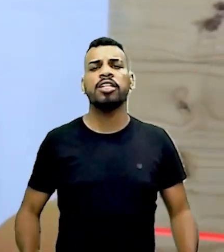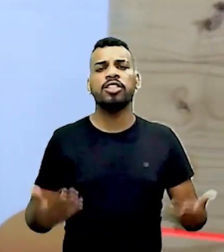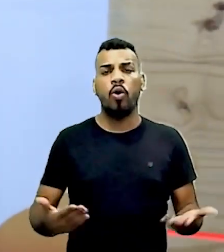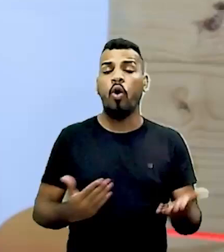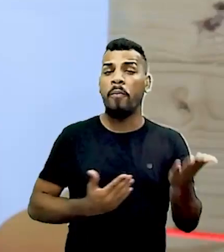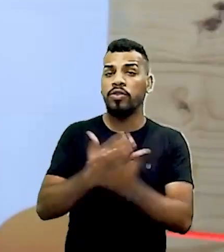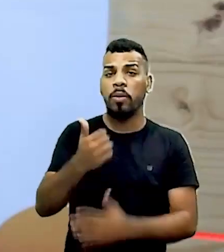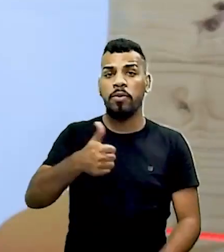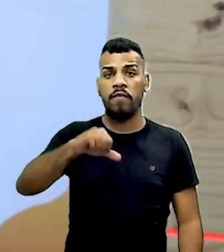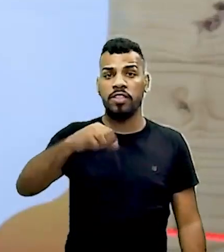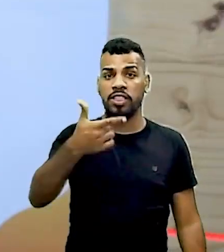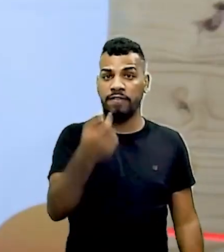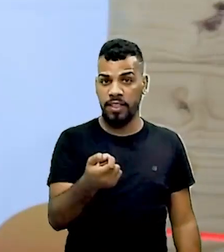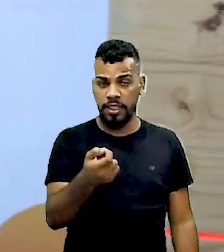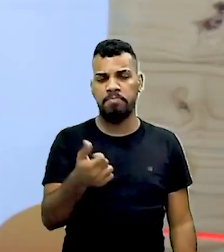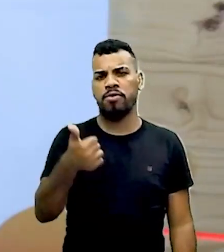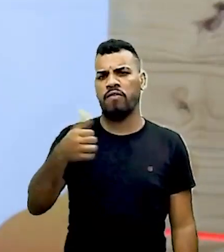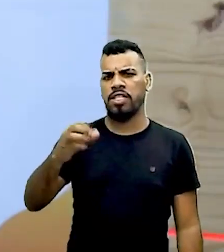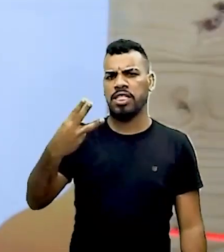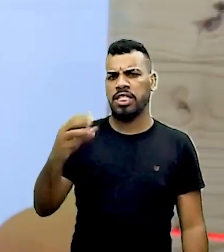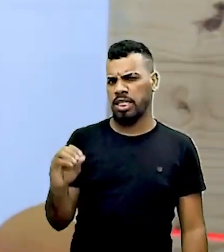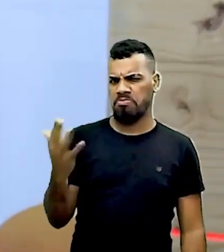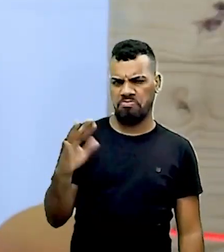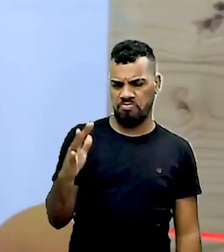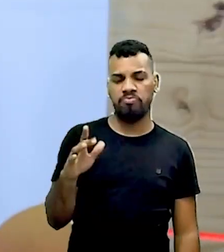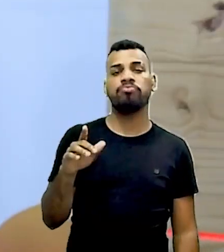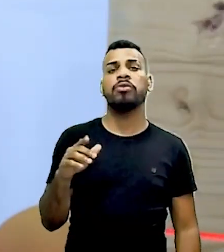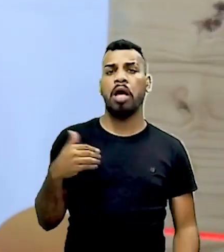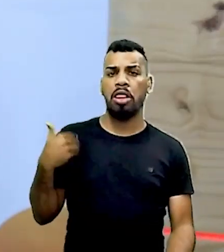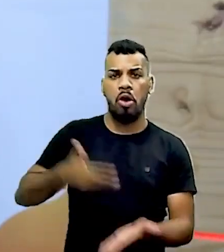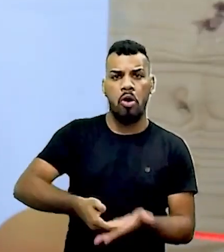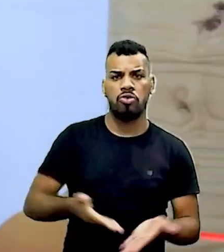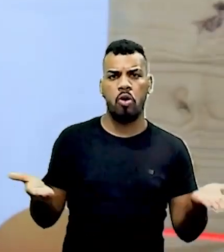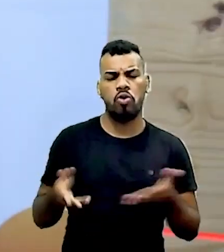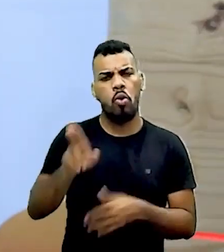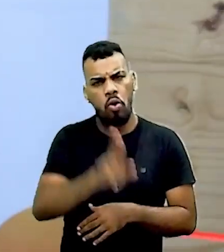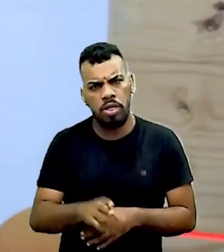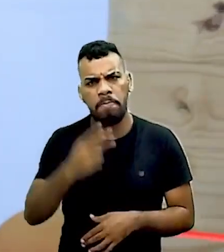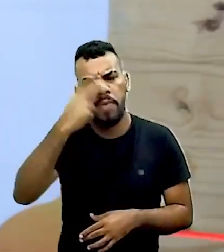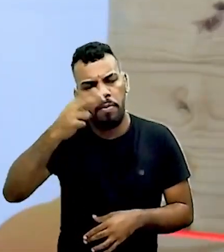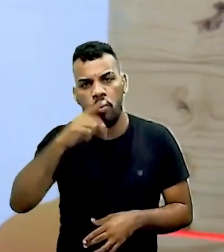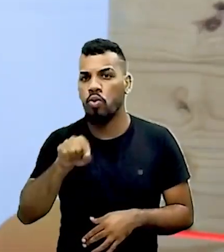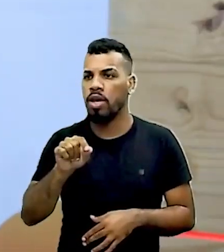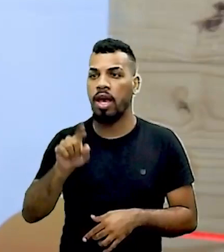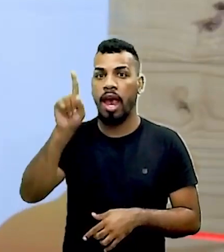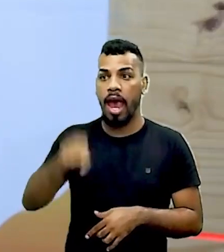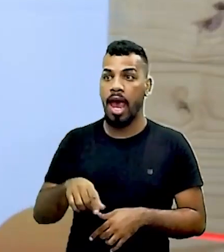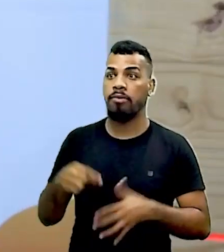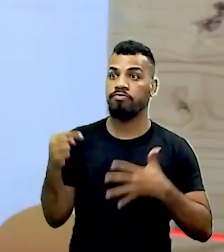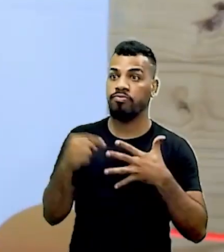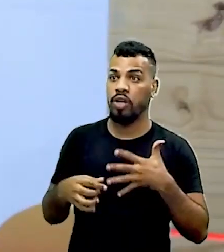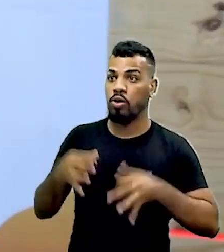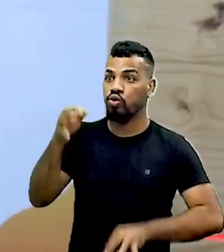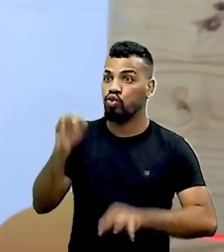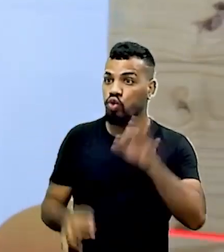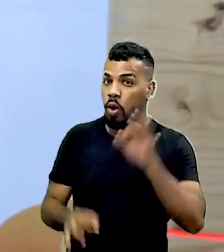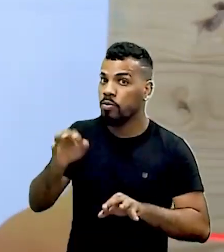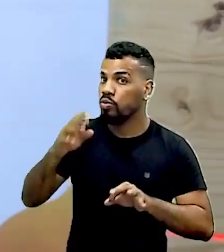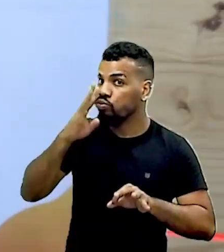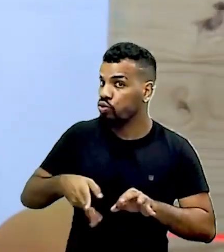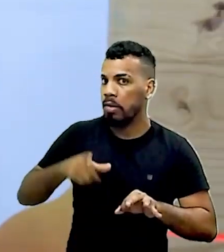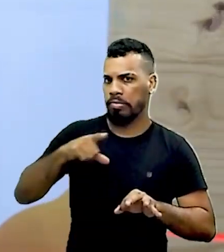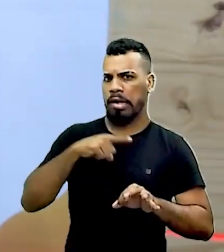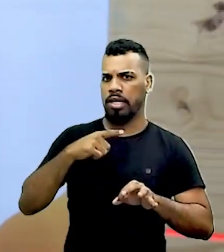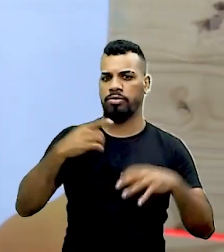1920, 1930, por aí, ele ainda hoje é utilizado até como critério de julgamento, para você ver o quão importante